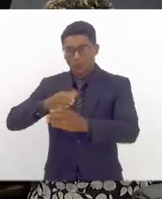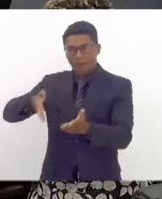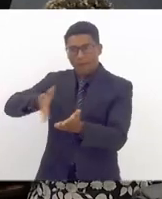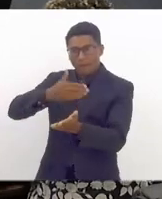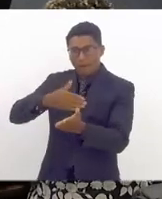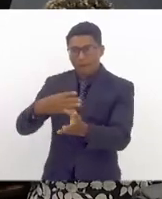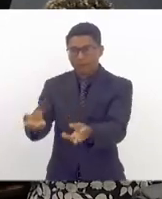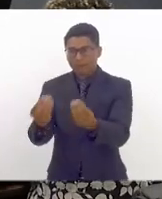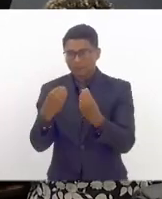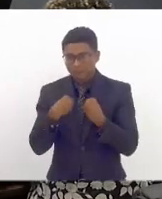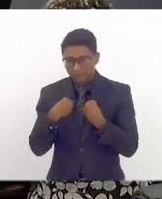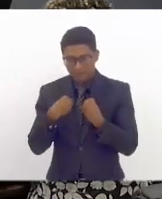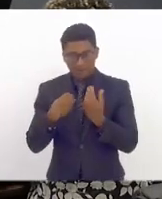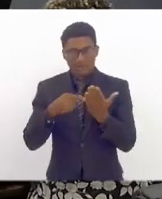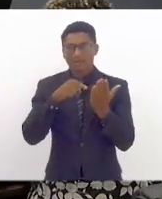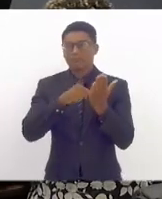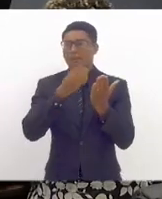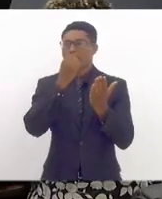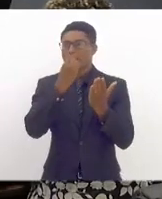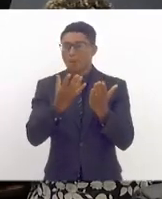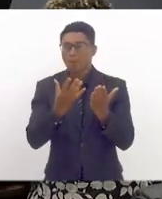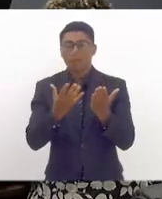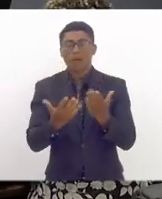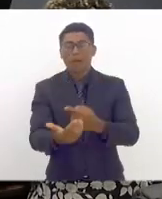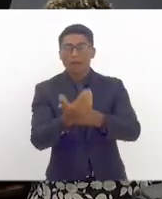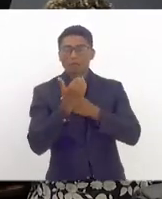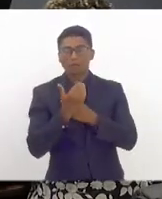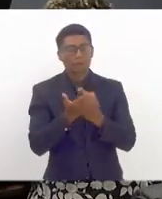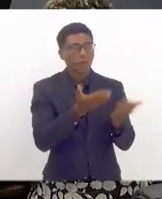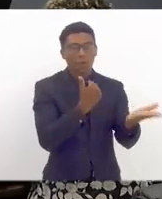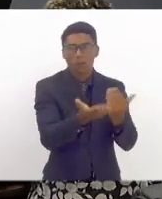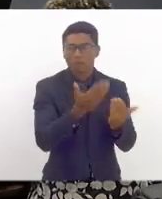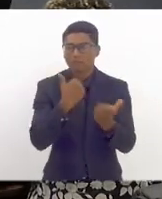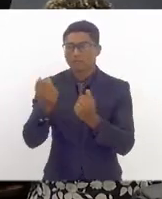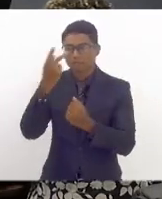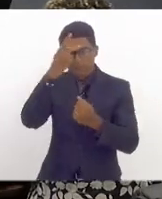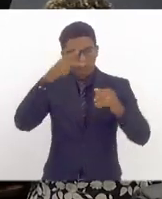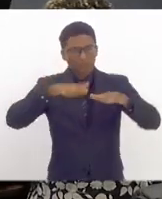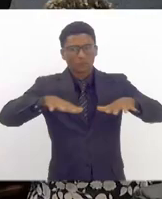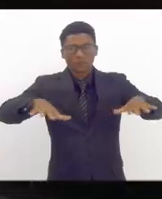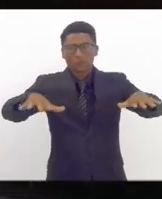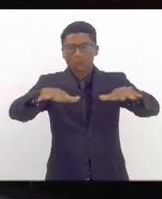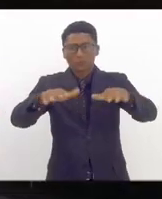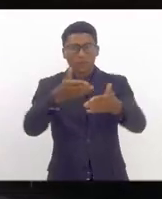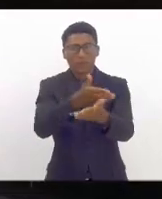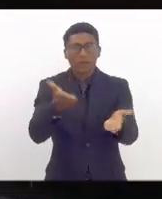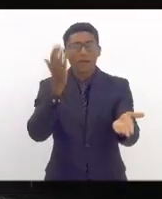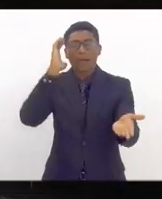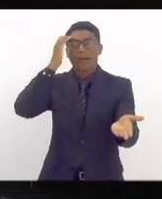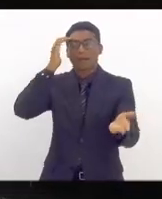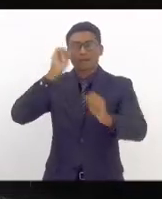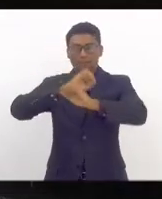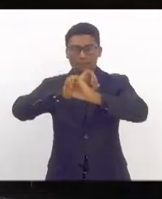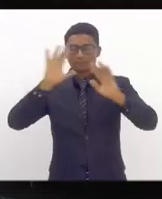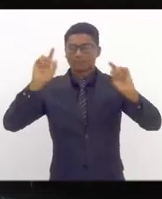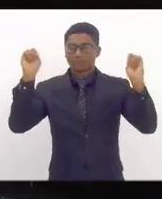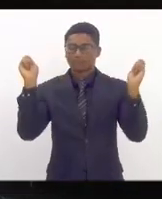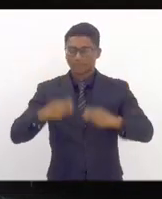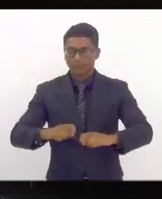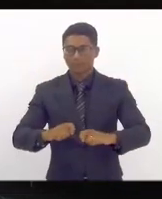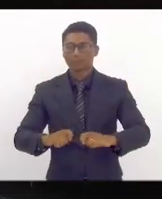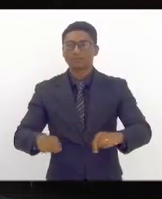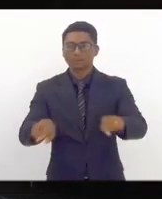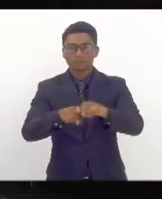é isso é de facilitar as nossas conversas de conversar com as pessoas mais simples e fazer elas entenderem e e e facilitar